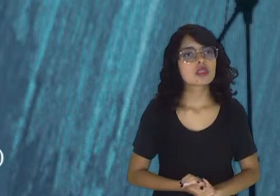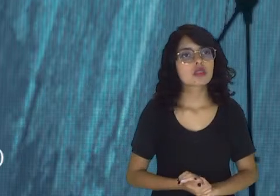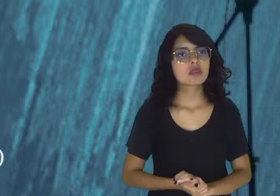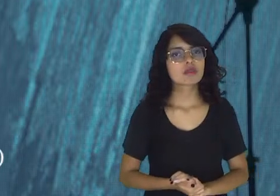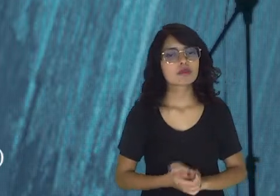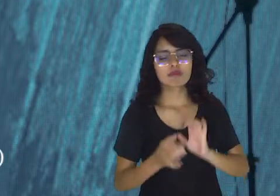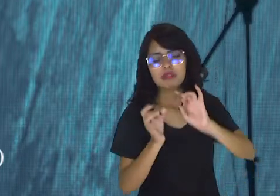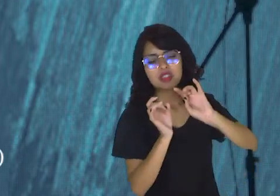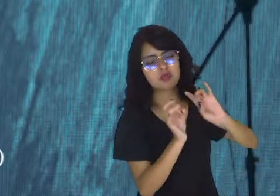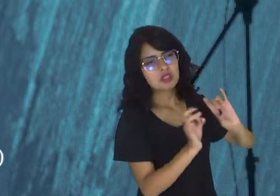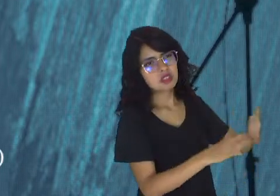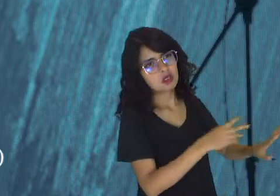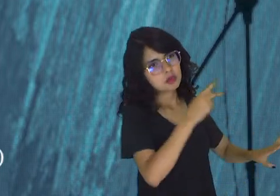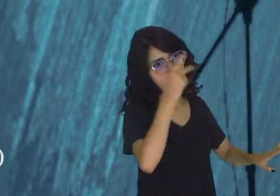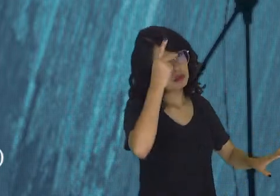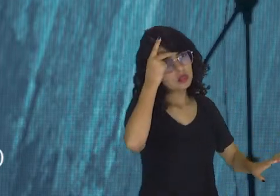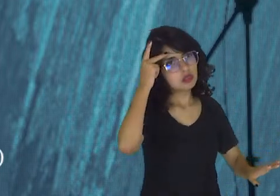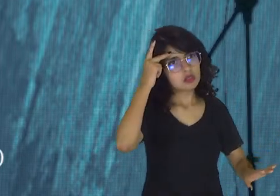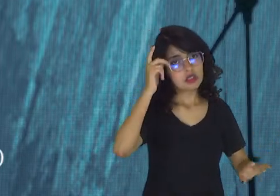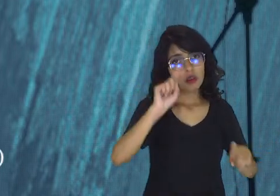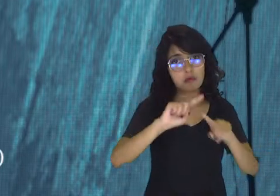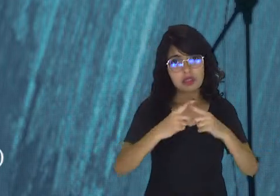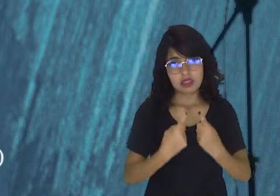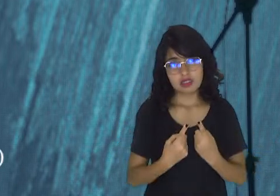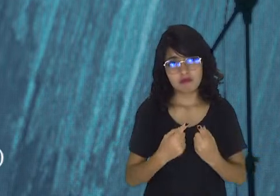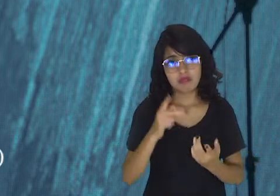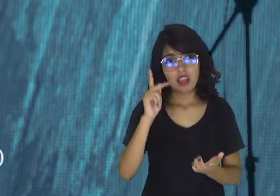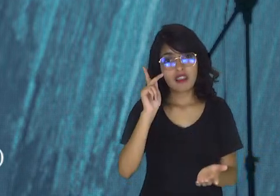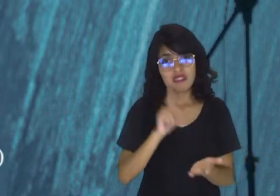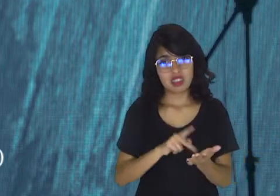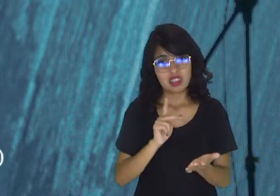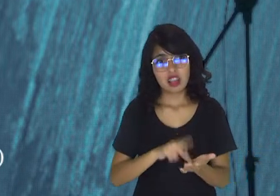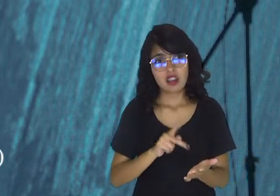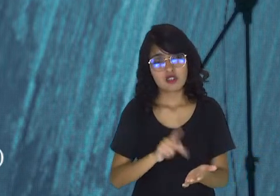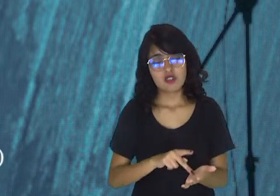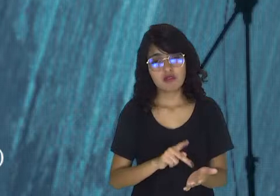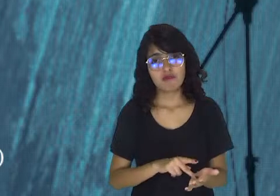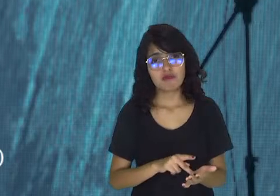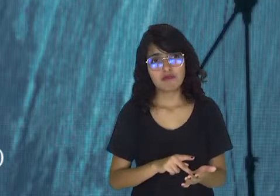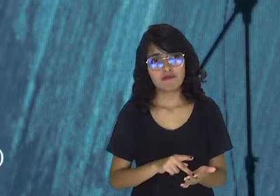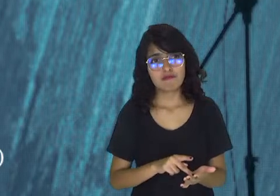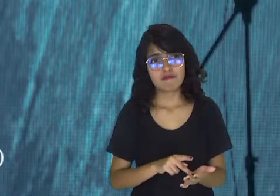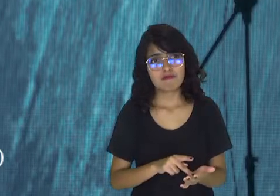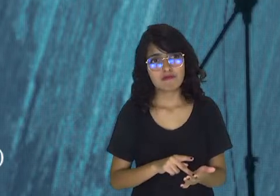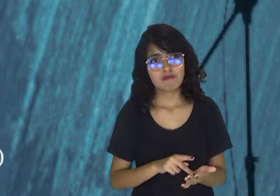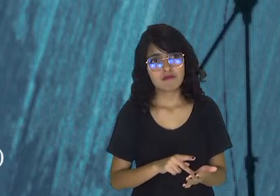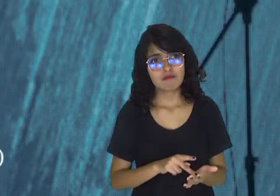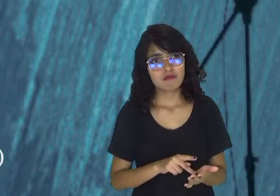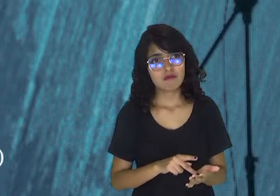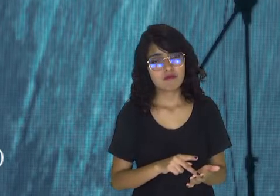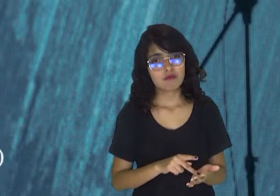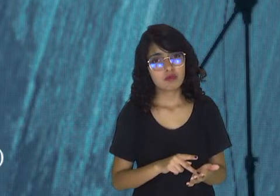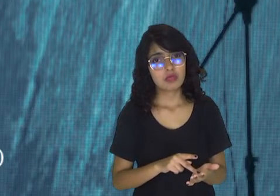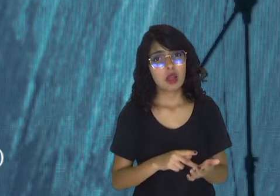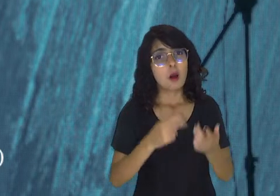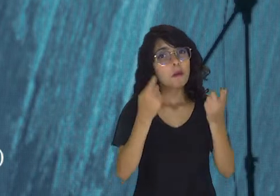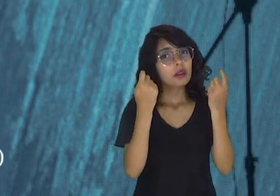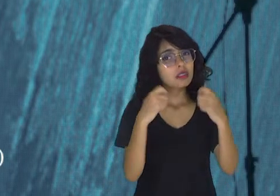pessoas. Mas na verdade, irmãos, a maneira de de olhar para as pessoas